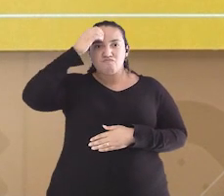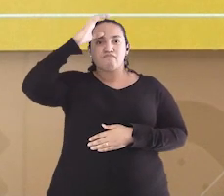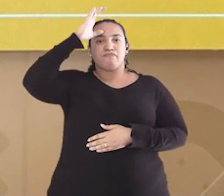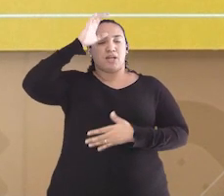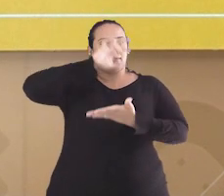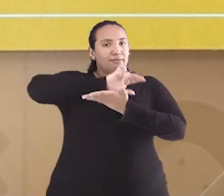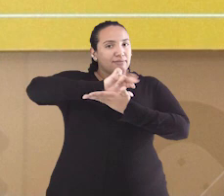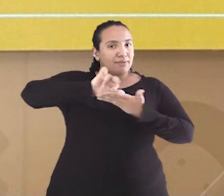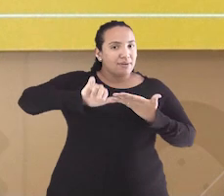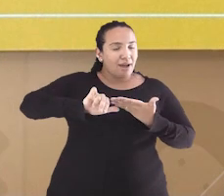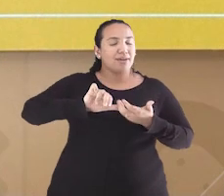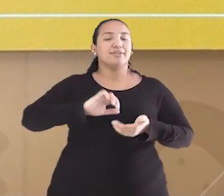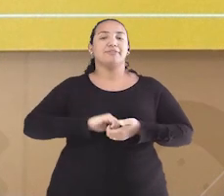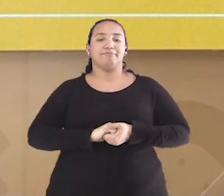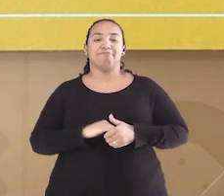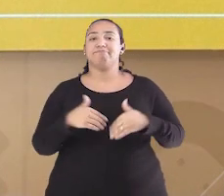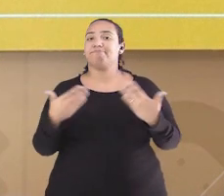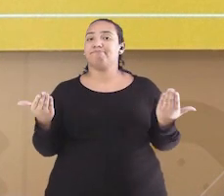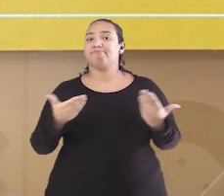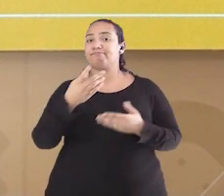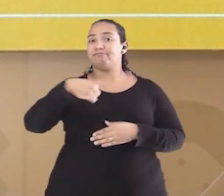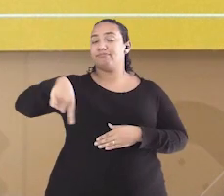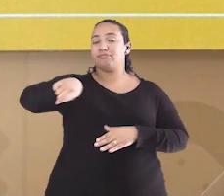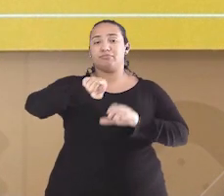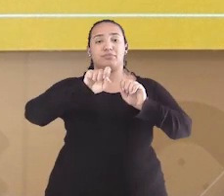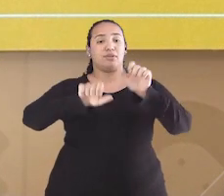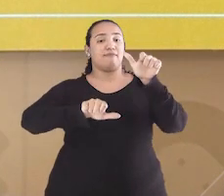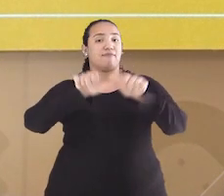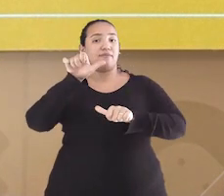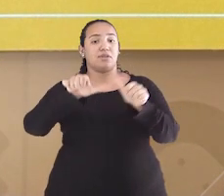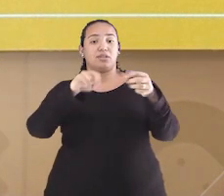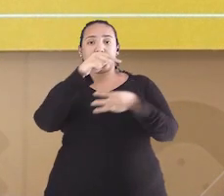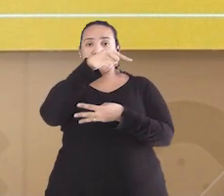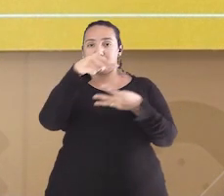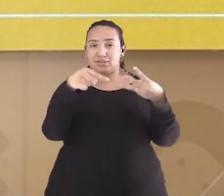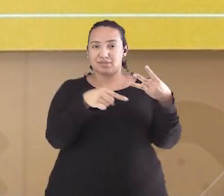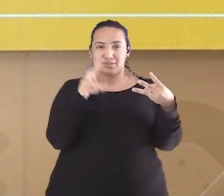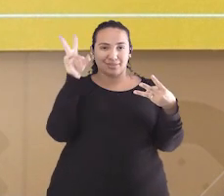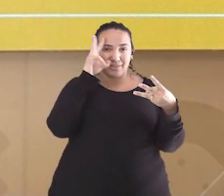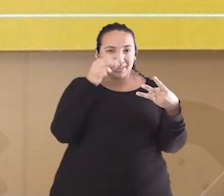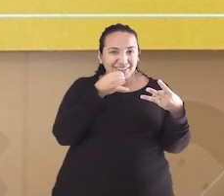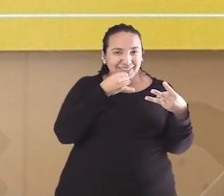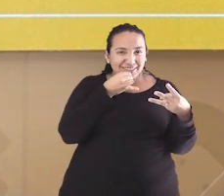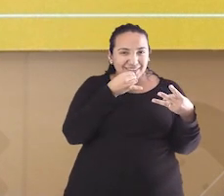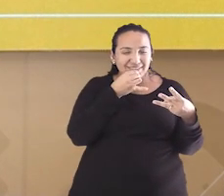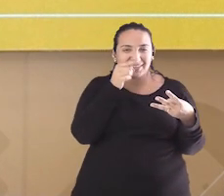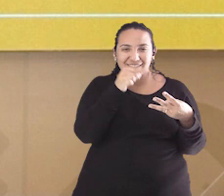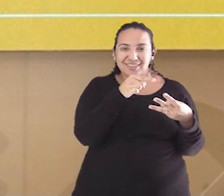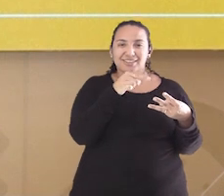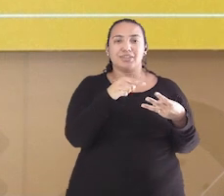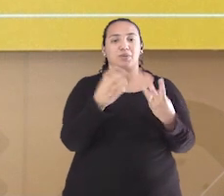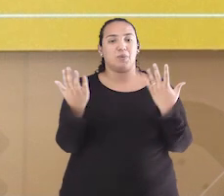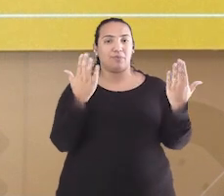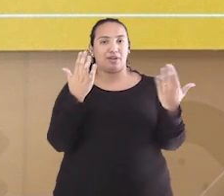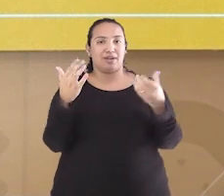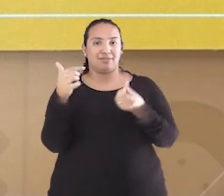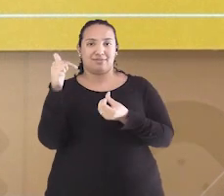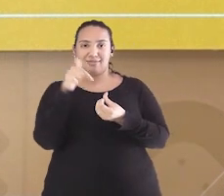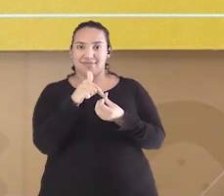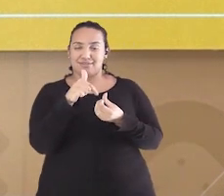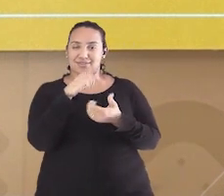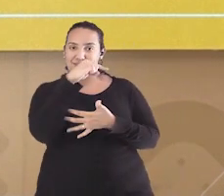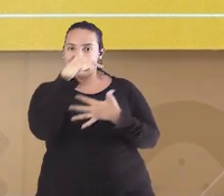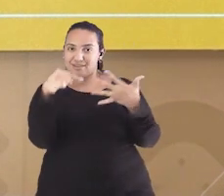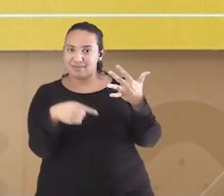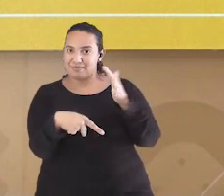conhecimentos diversos. Que tal analisarmos as 3 situações do exemplo lá de cima, de acordo com os 6 elementos